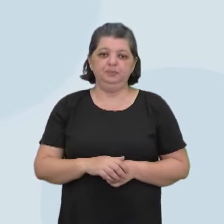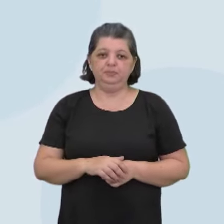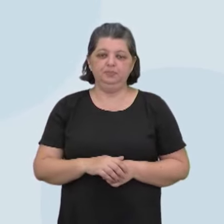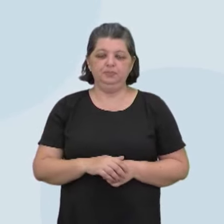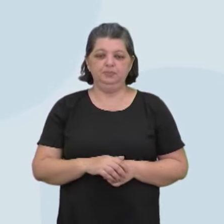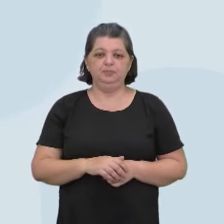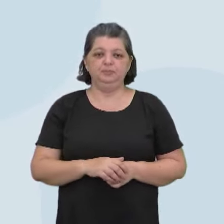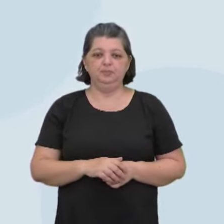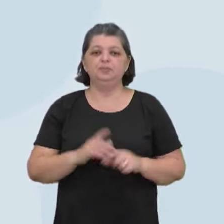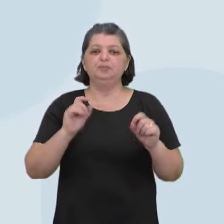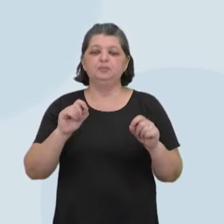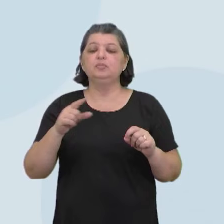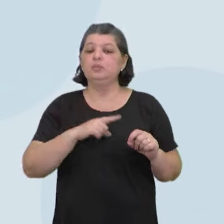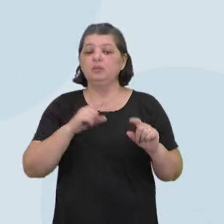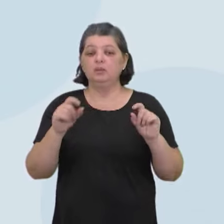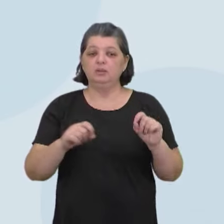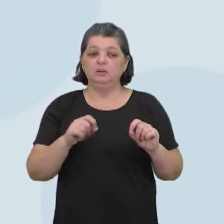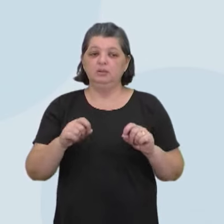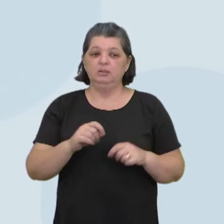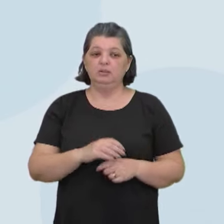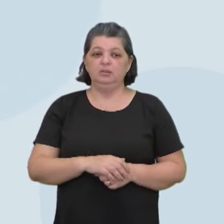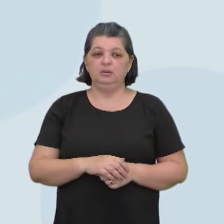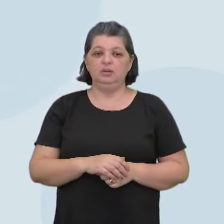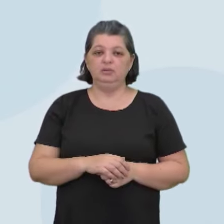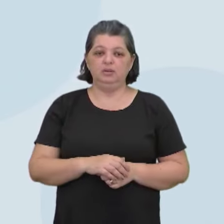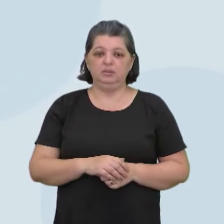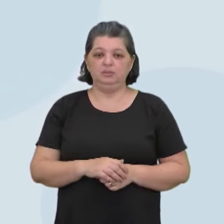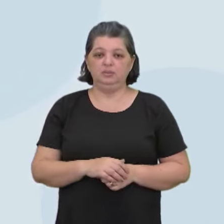E que são, então, Arqueologia do Saber,